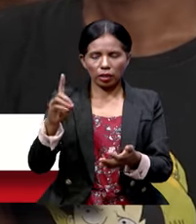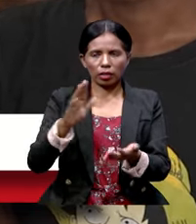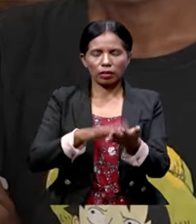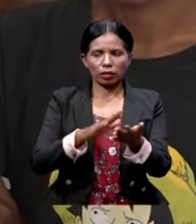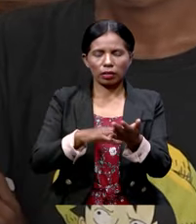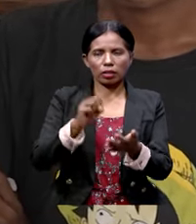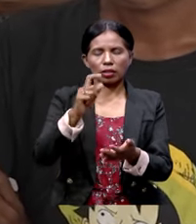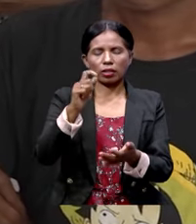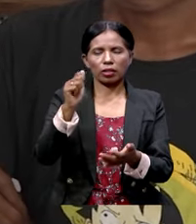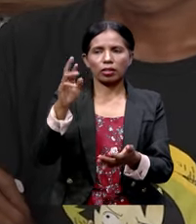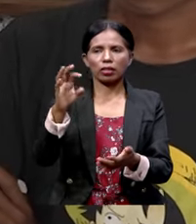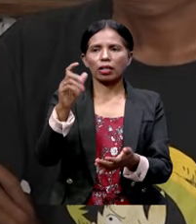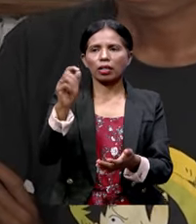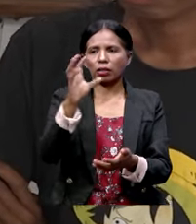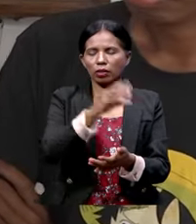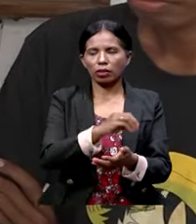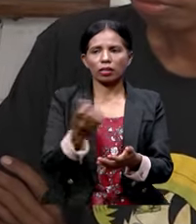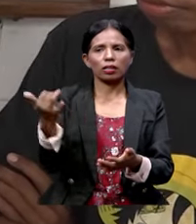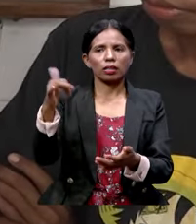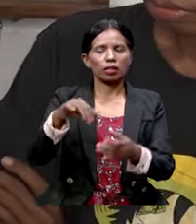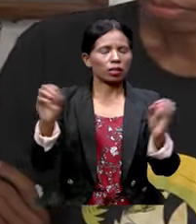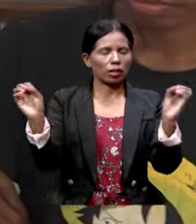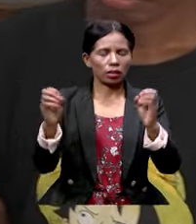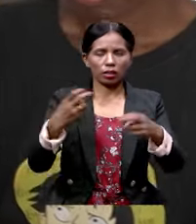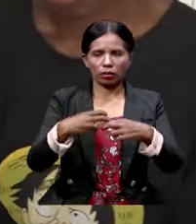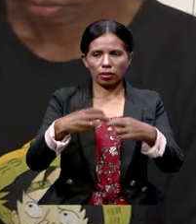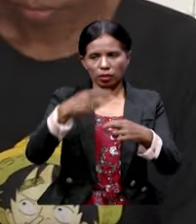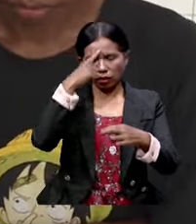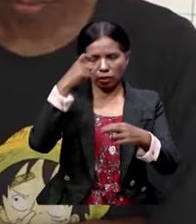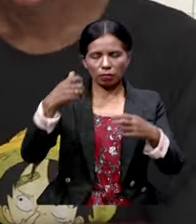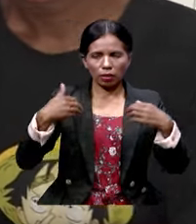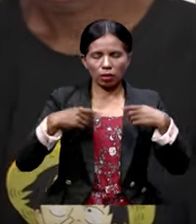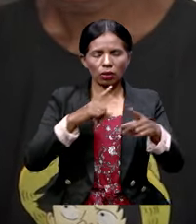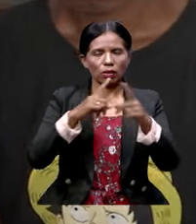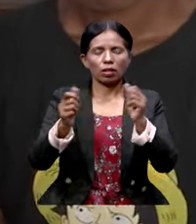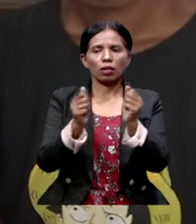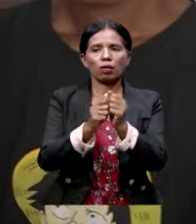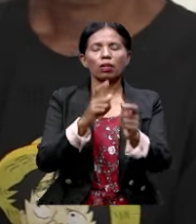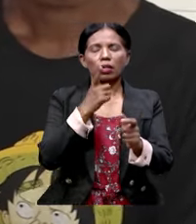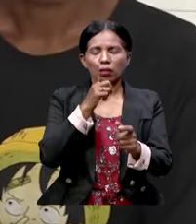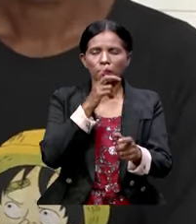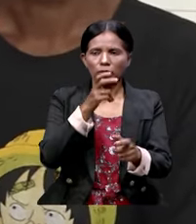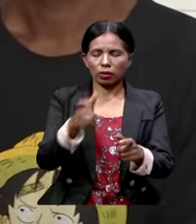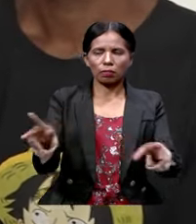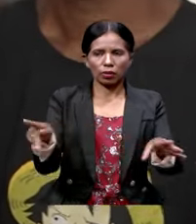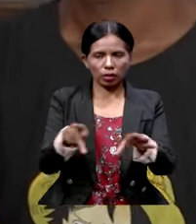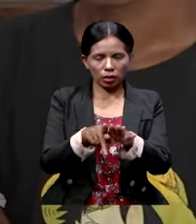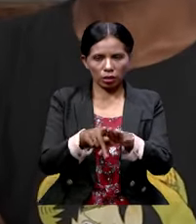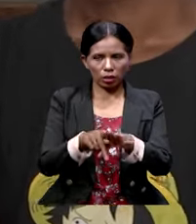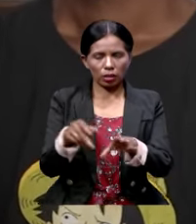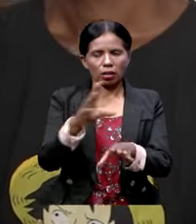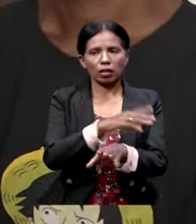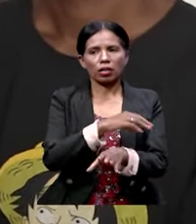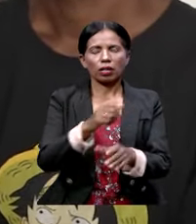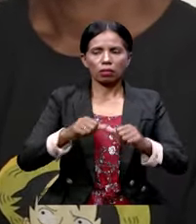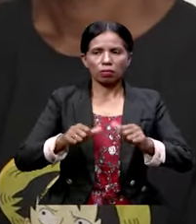externato, remata o Loyola, baseira a dificuldade, também baseira a base em português, então, se não é participação em aula durante o